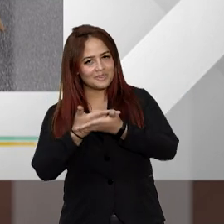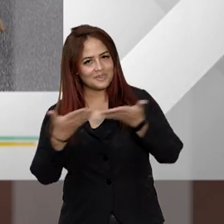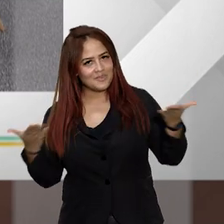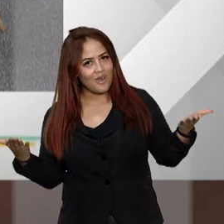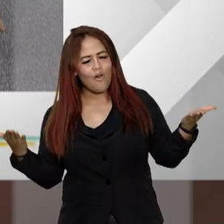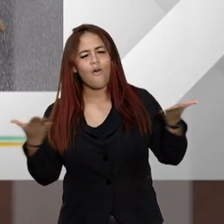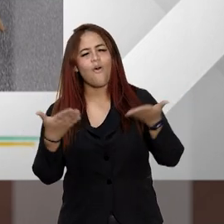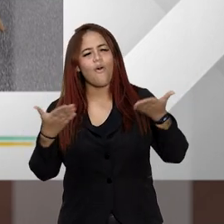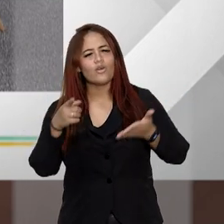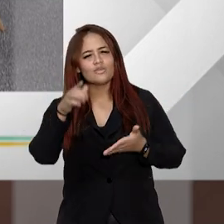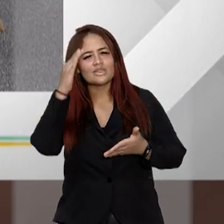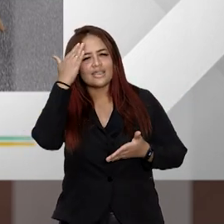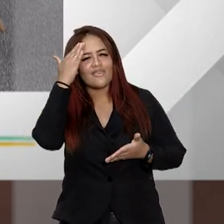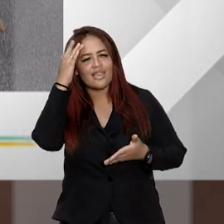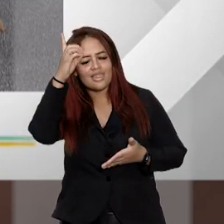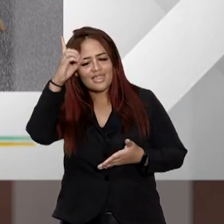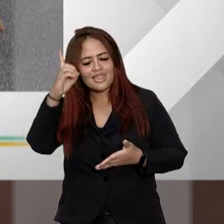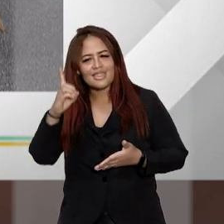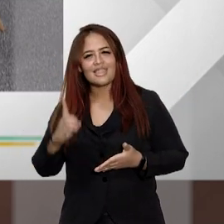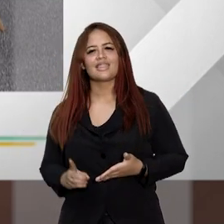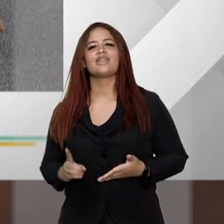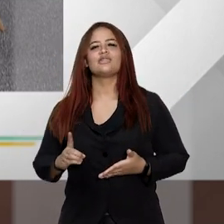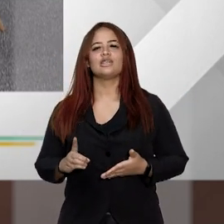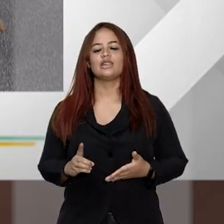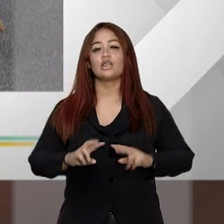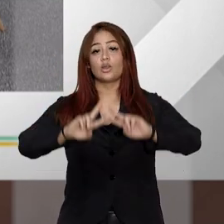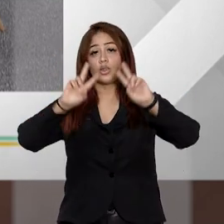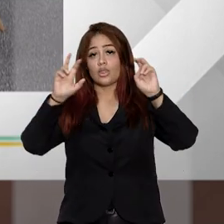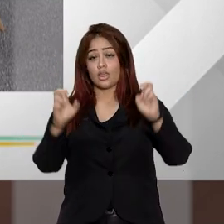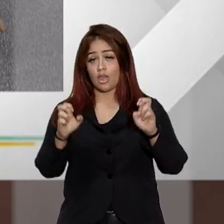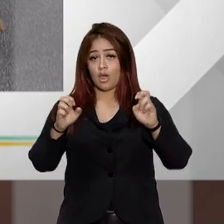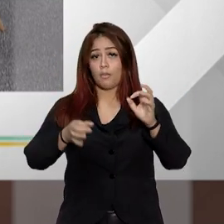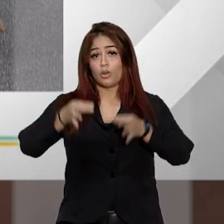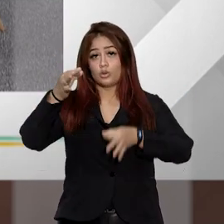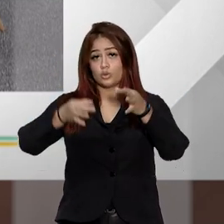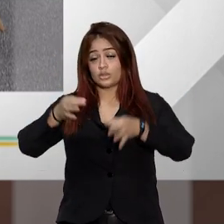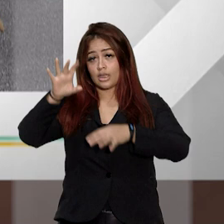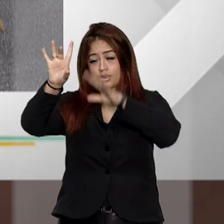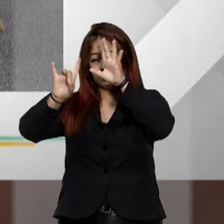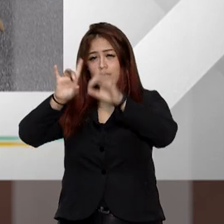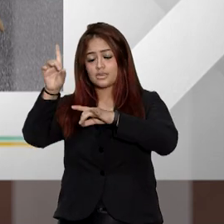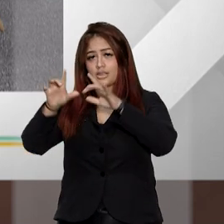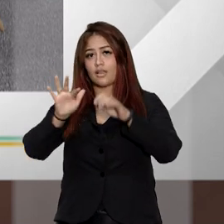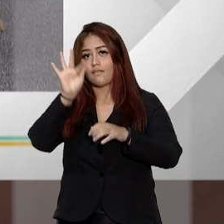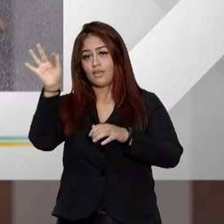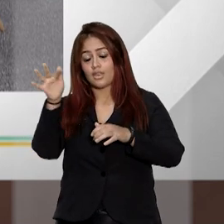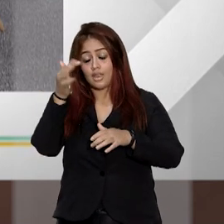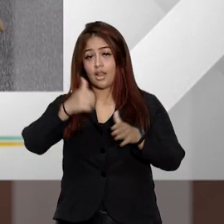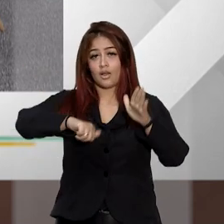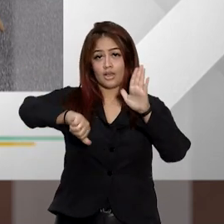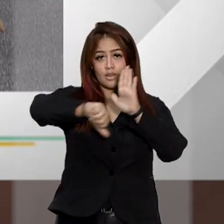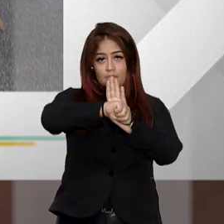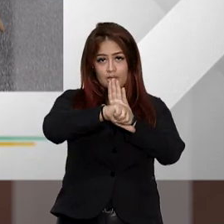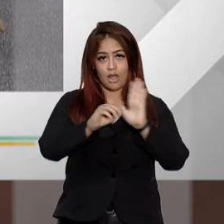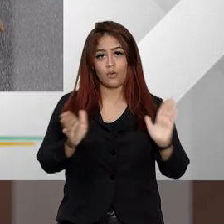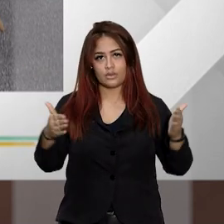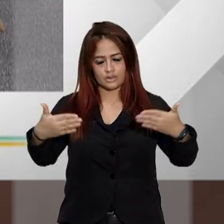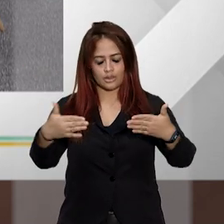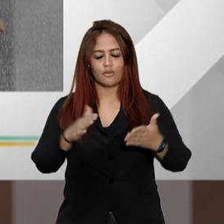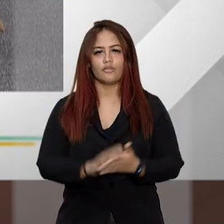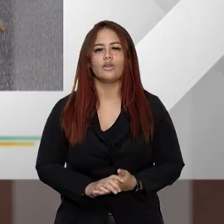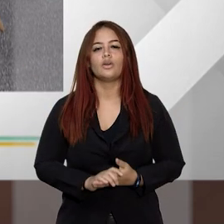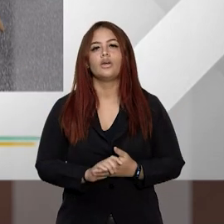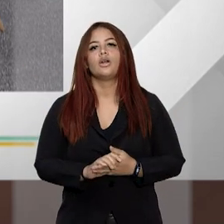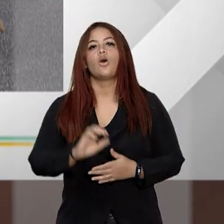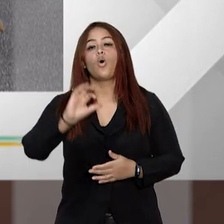Olá, pessoal. Hoje você vai entender direito sobre Juizados Especiais Federais Criminais e Cíveis. Os JEFs, como